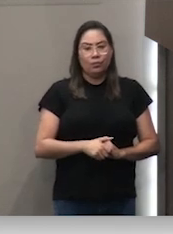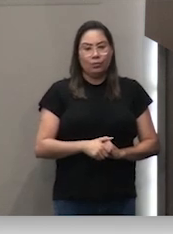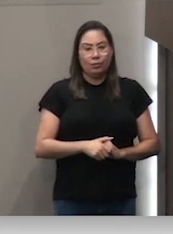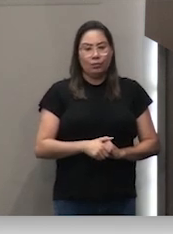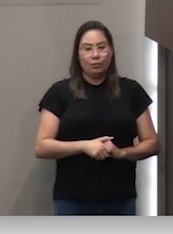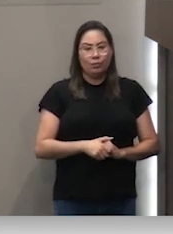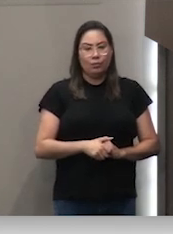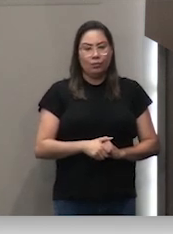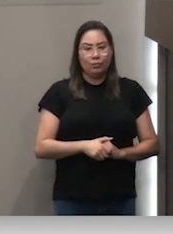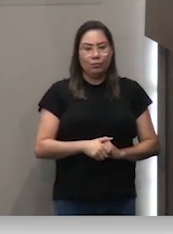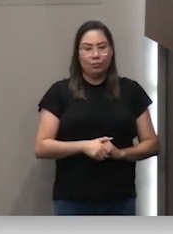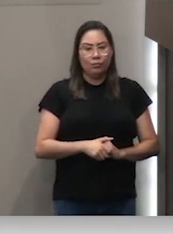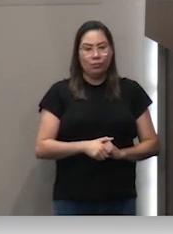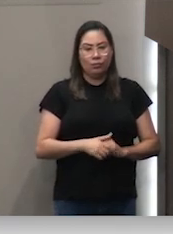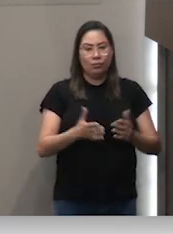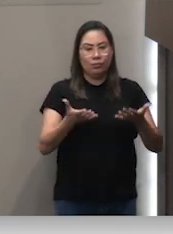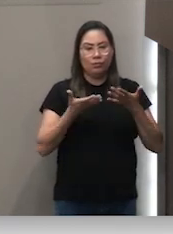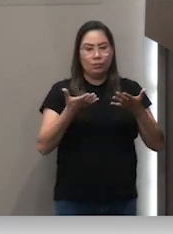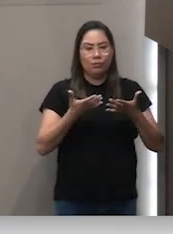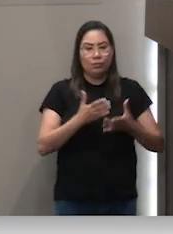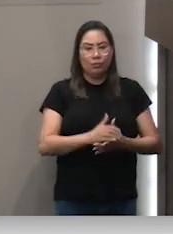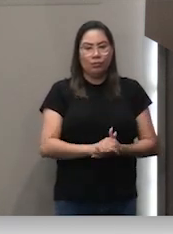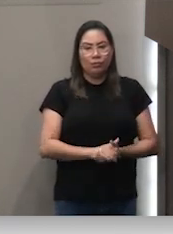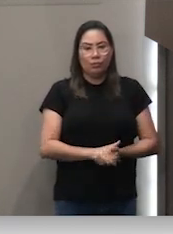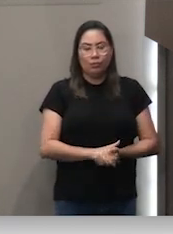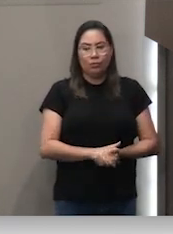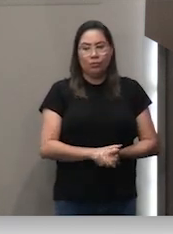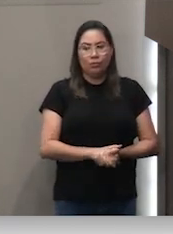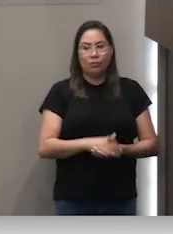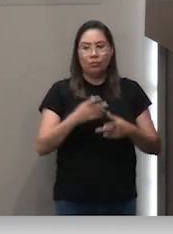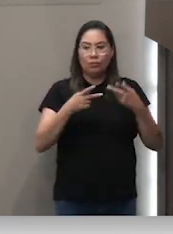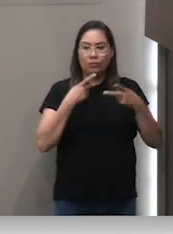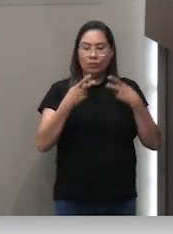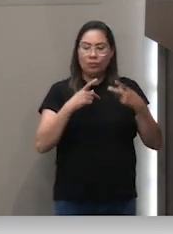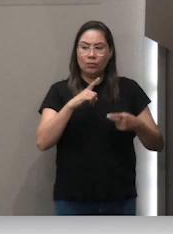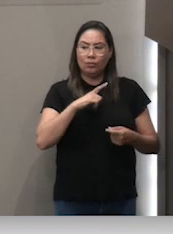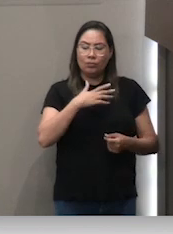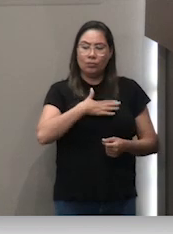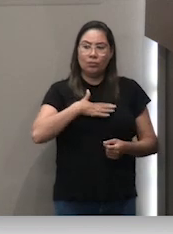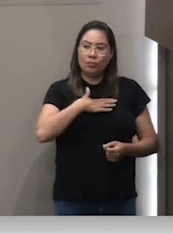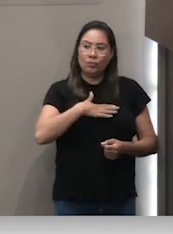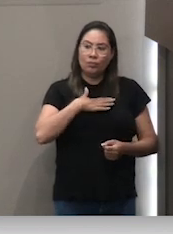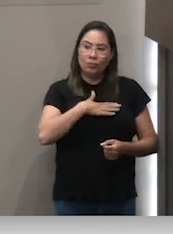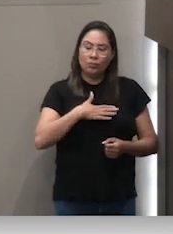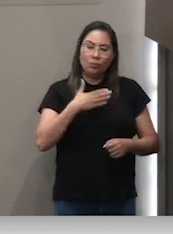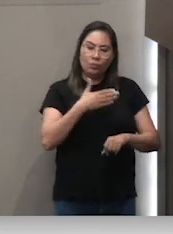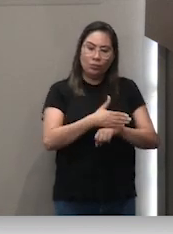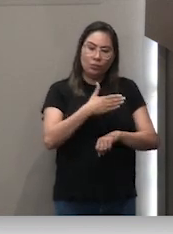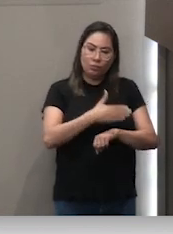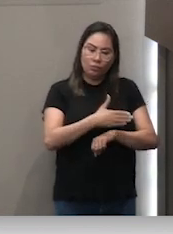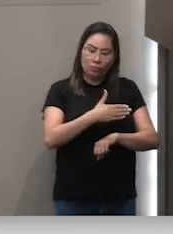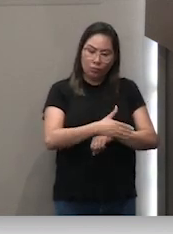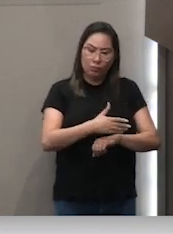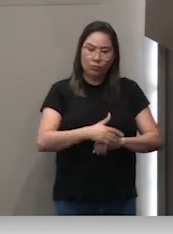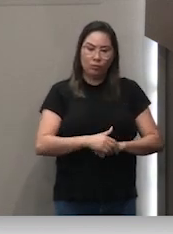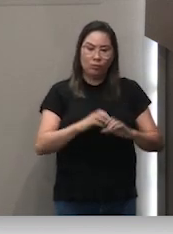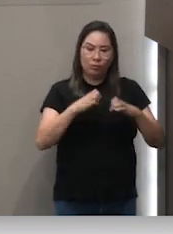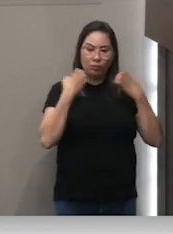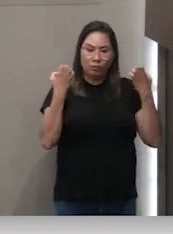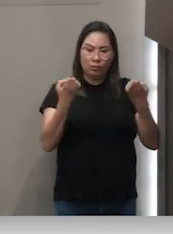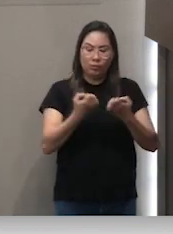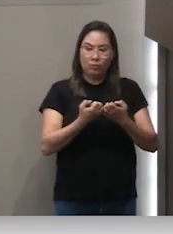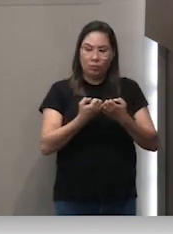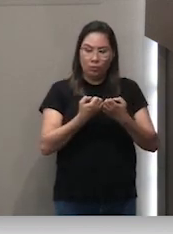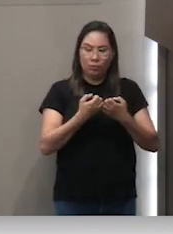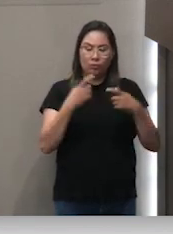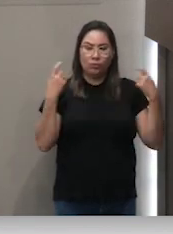Quero aqui, presidente, dizer que tive o prazer em participar do evento do